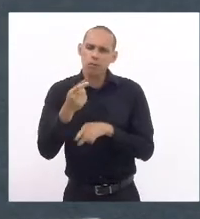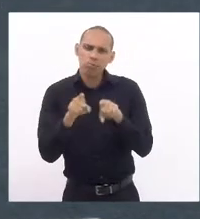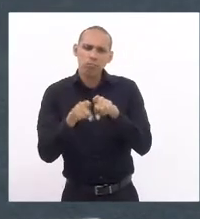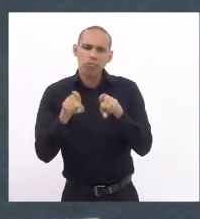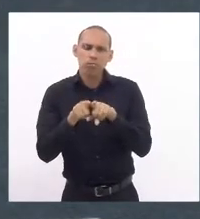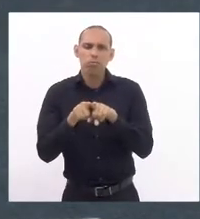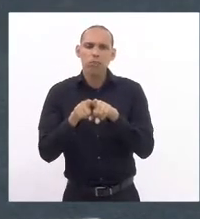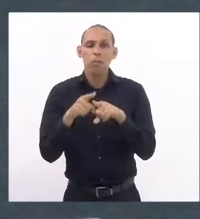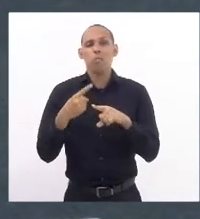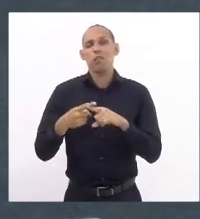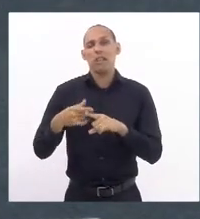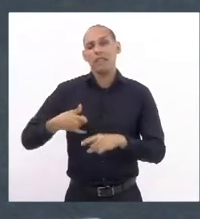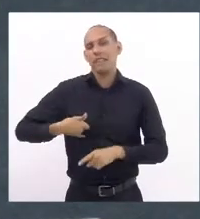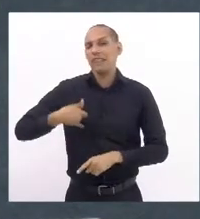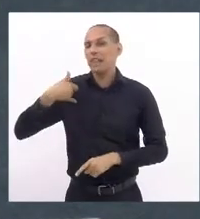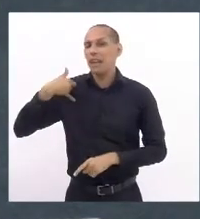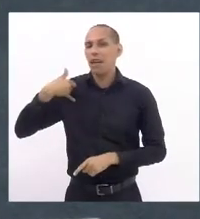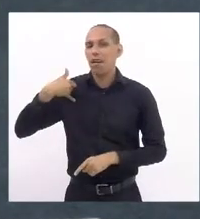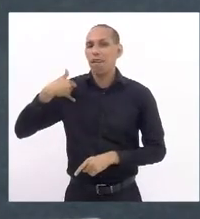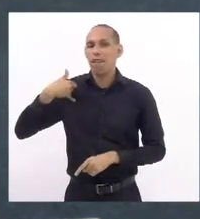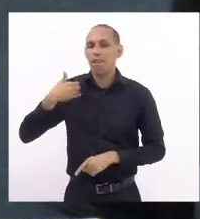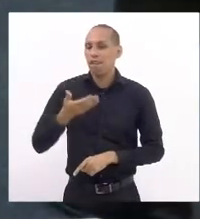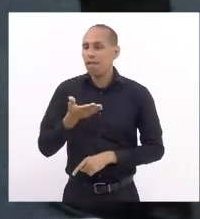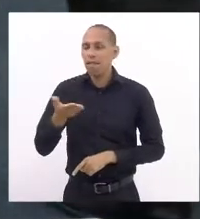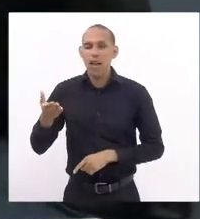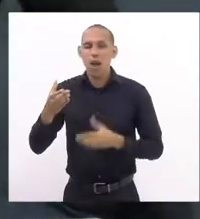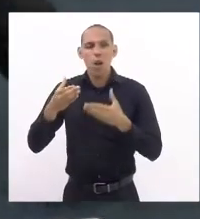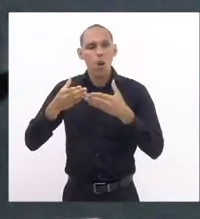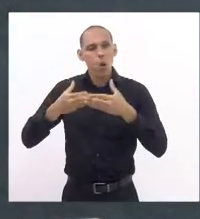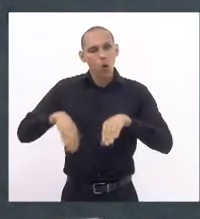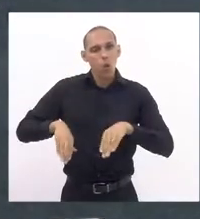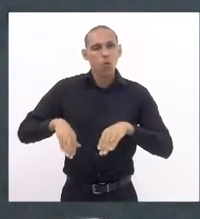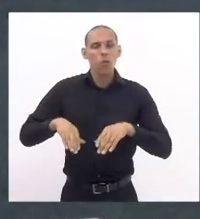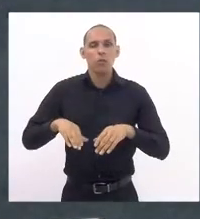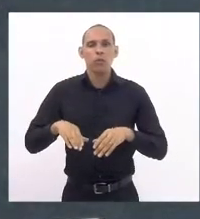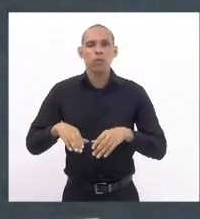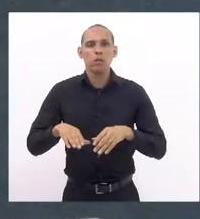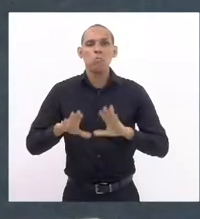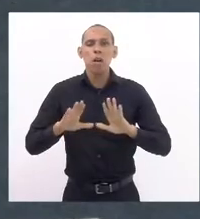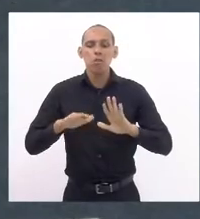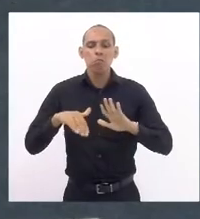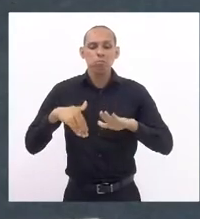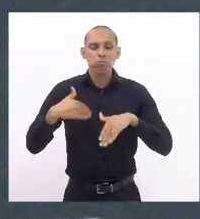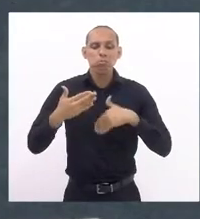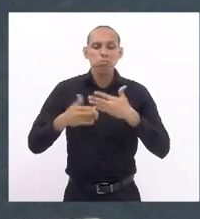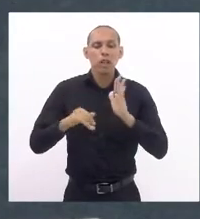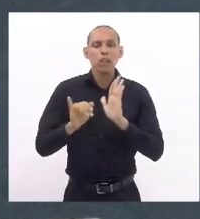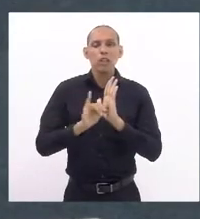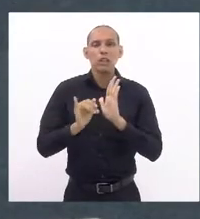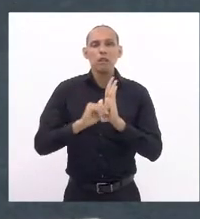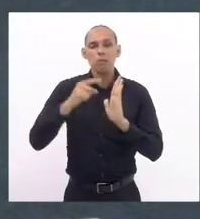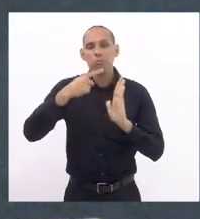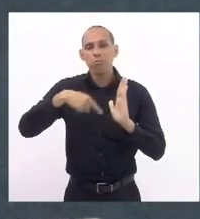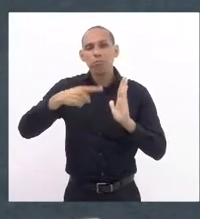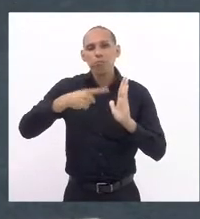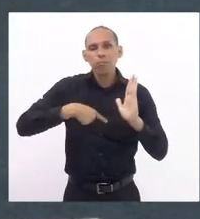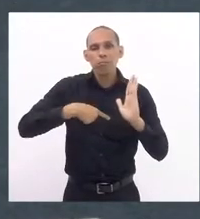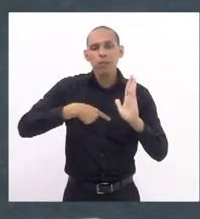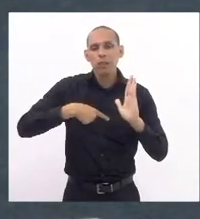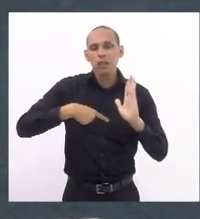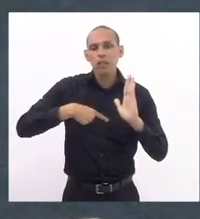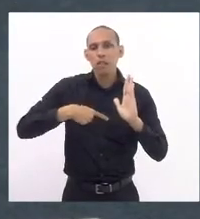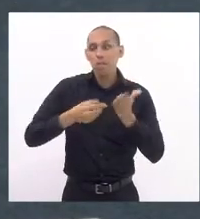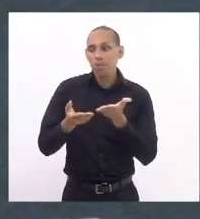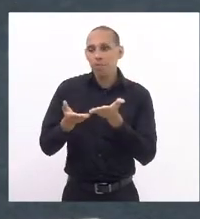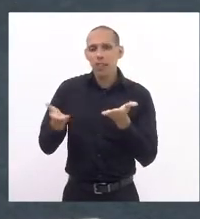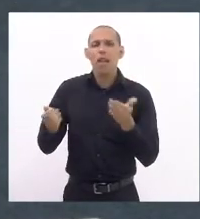por conta da idade, né, eles fizeram concurso, o edital foi cancelado, aí